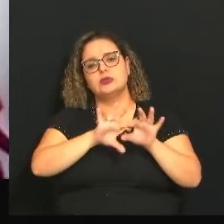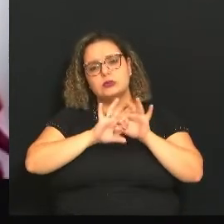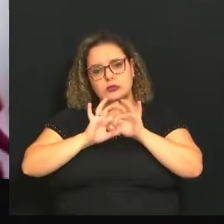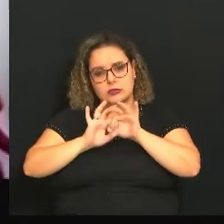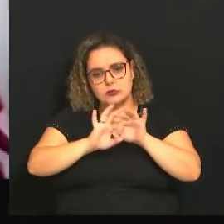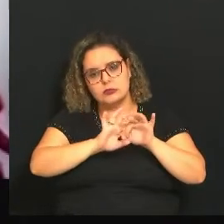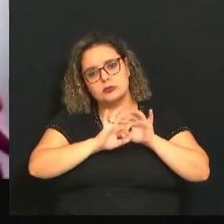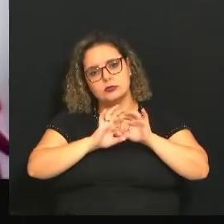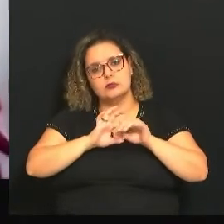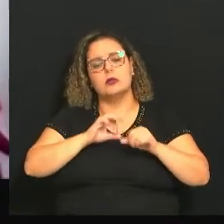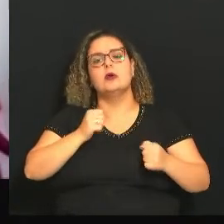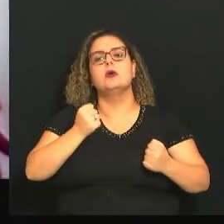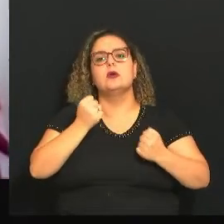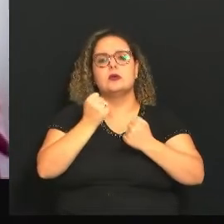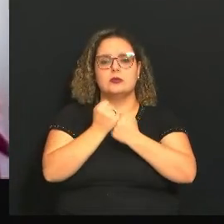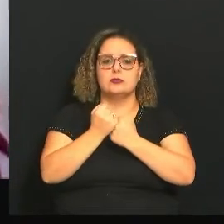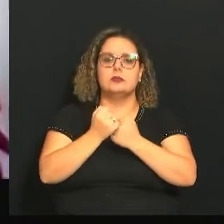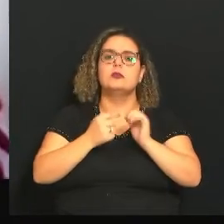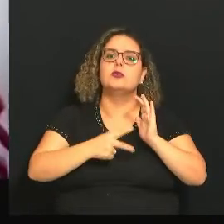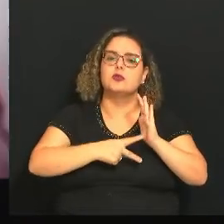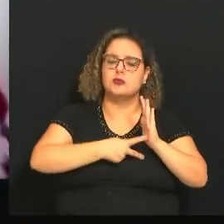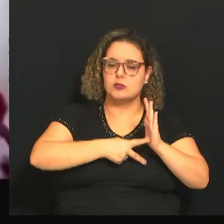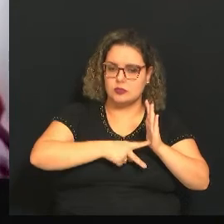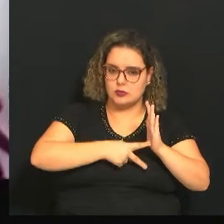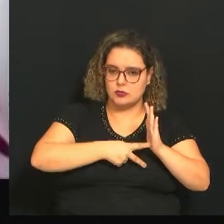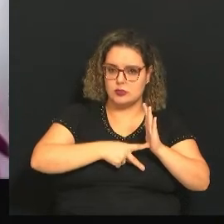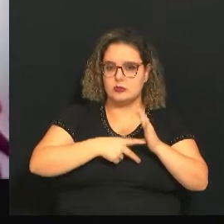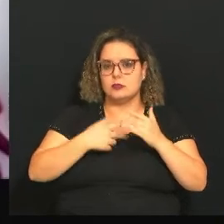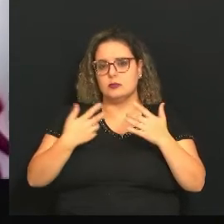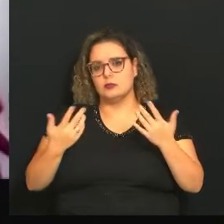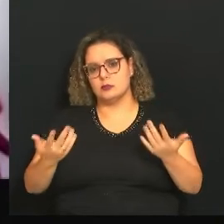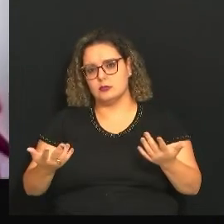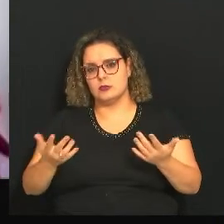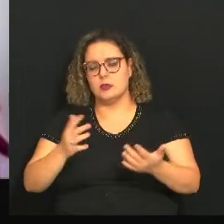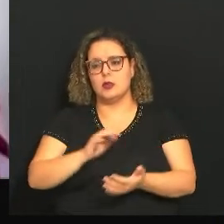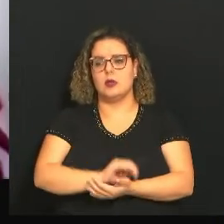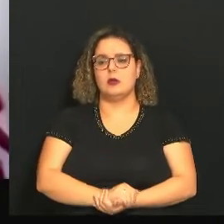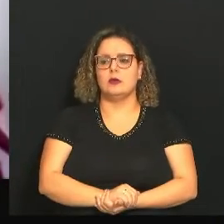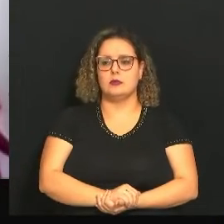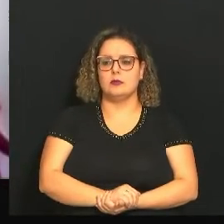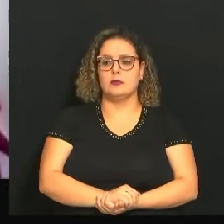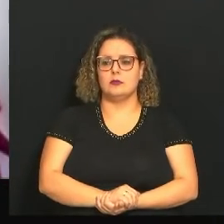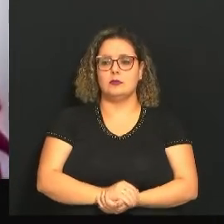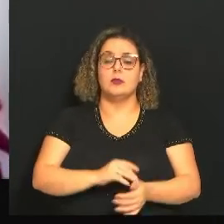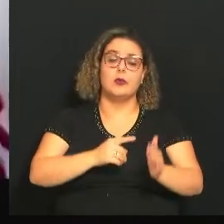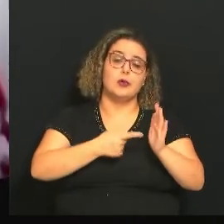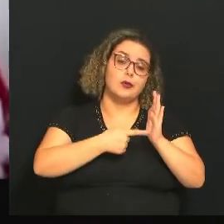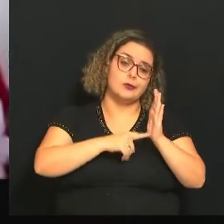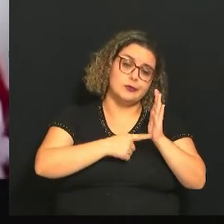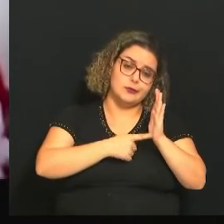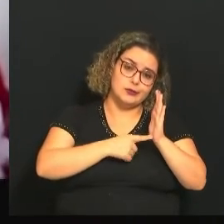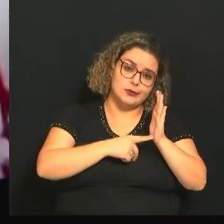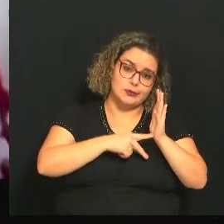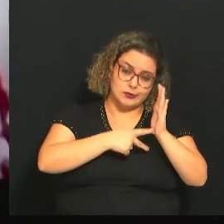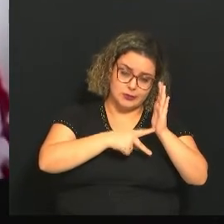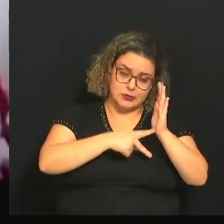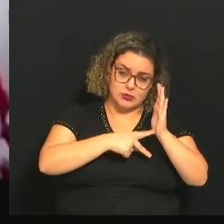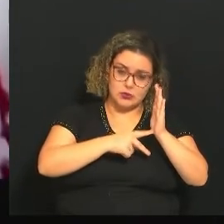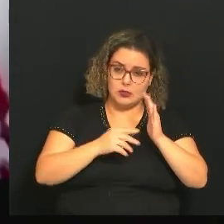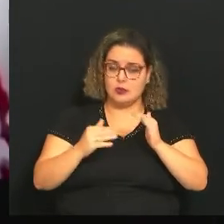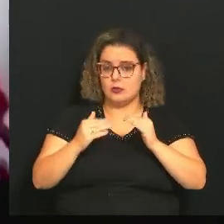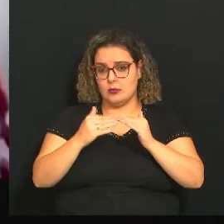e se apoiam aí no sindicato, né? Então, aí que está, né? Um sindicato que é a favor dos servidores,